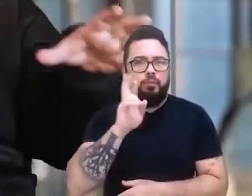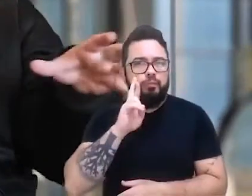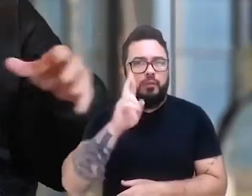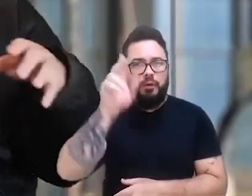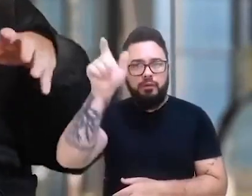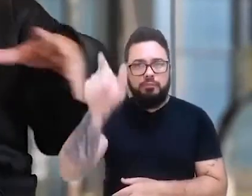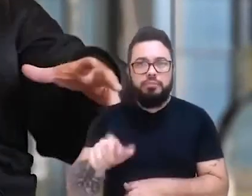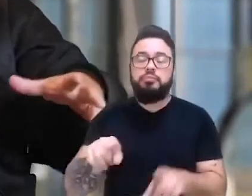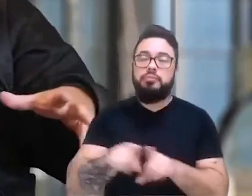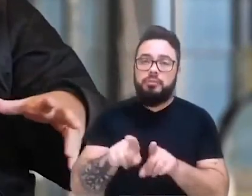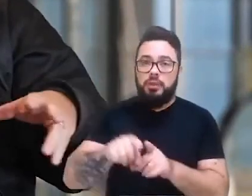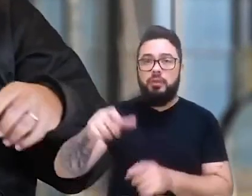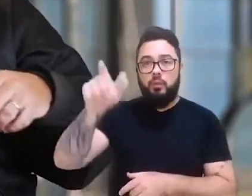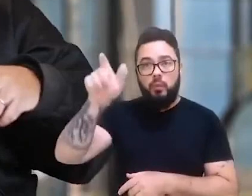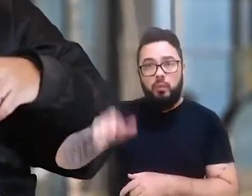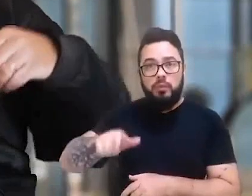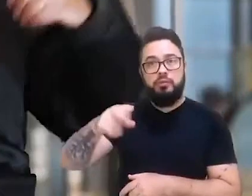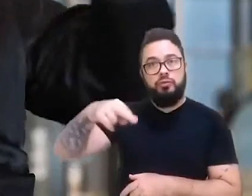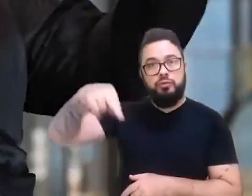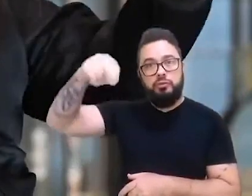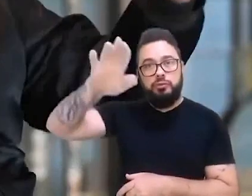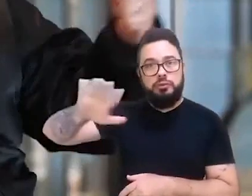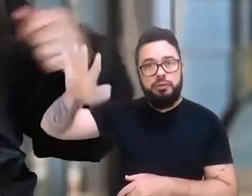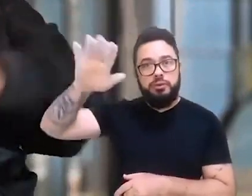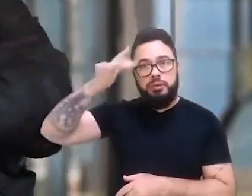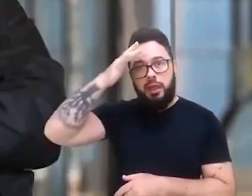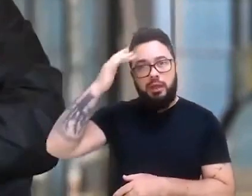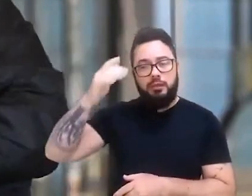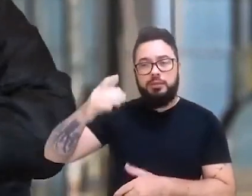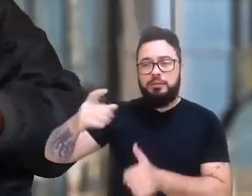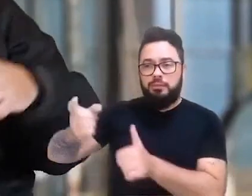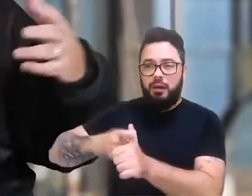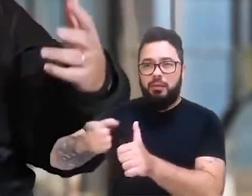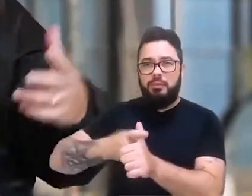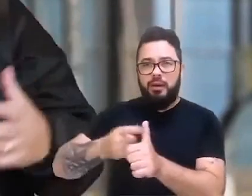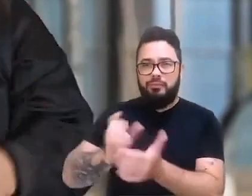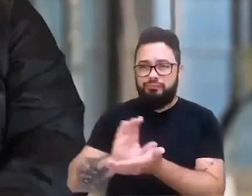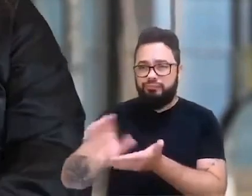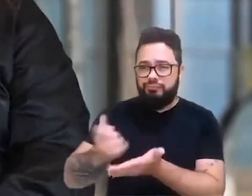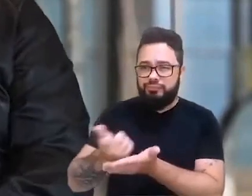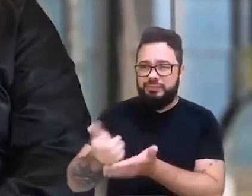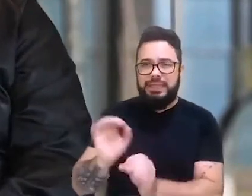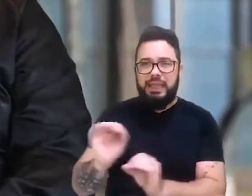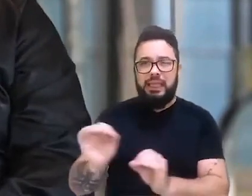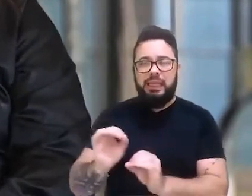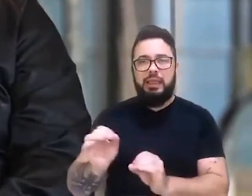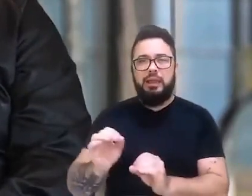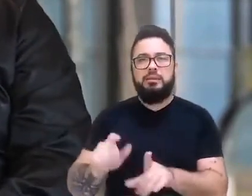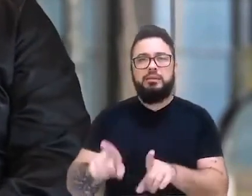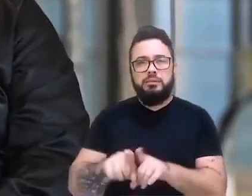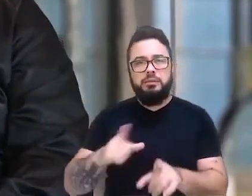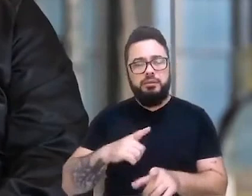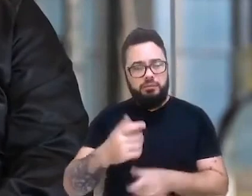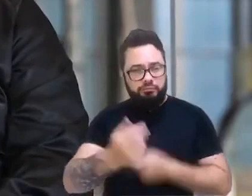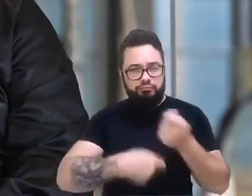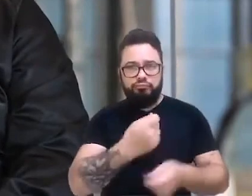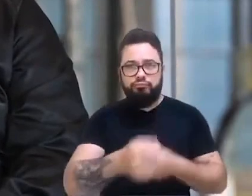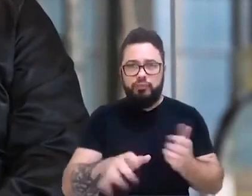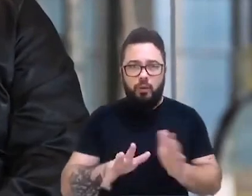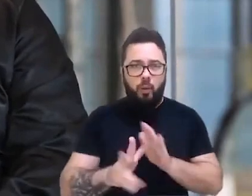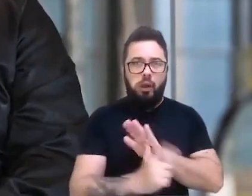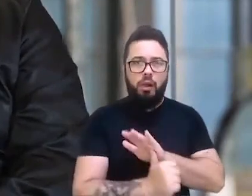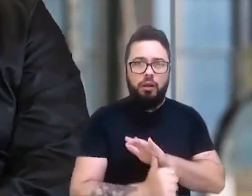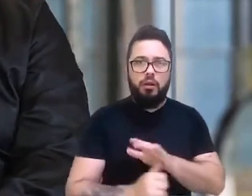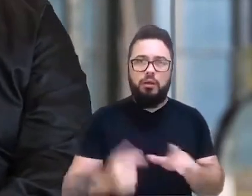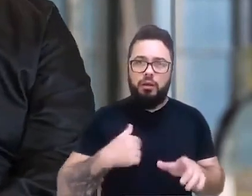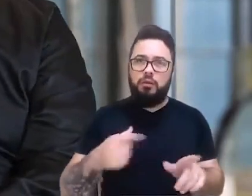cara nordestino que é abandonado no mundo, que os caras dão calote nele, que roubam o relógio dele. Então tem que ter o comerciante que é roubado